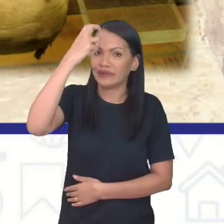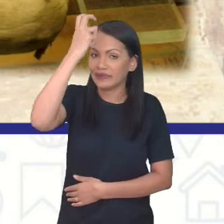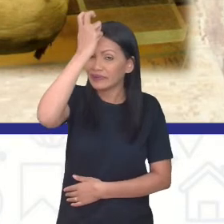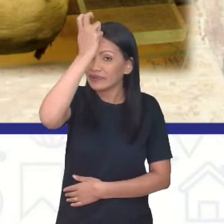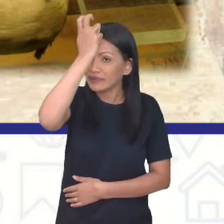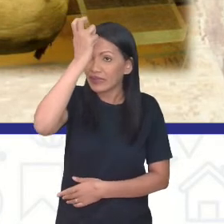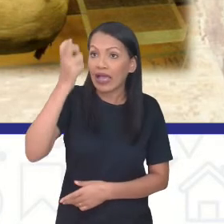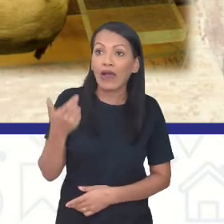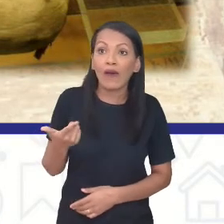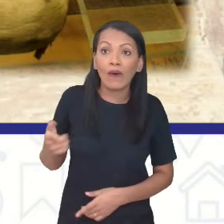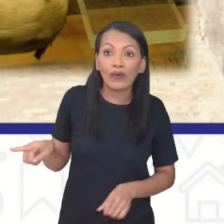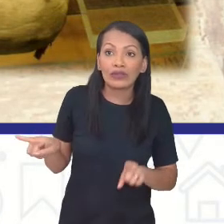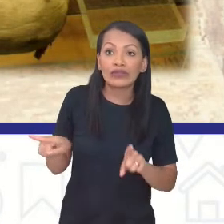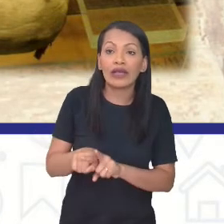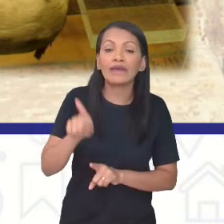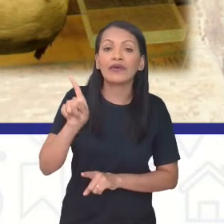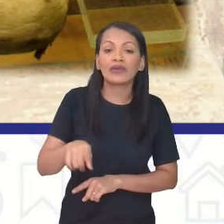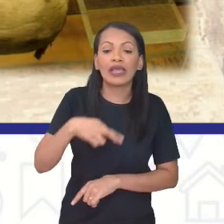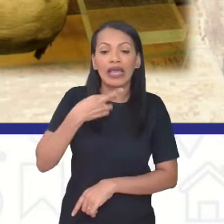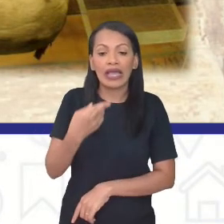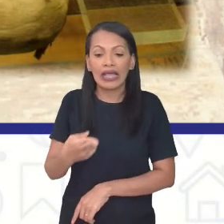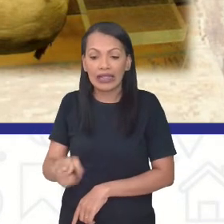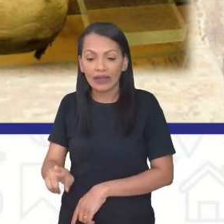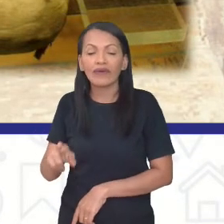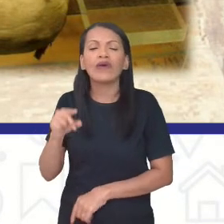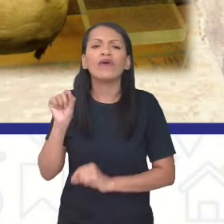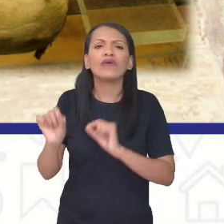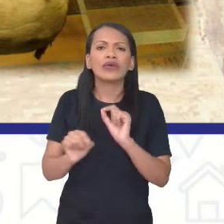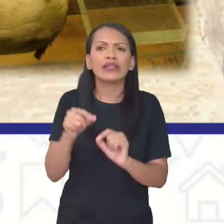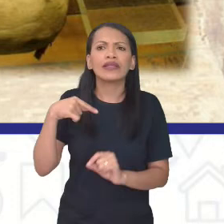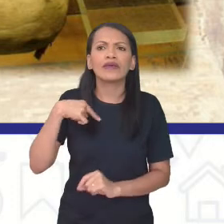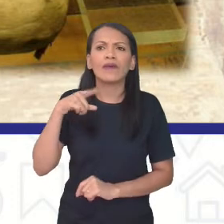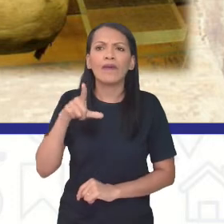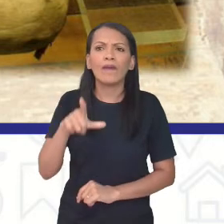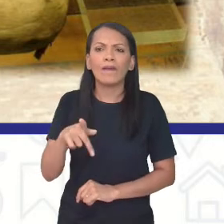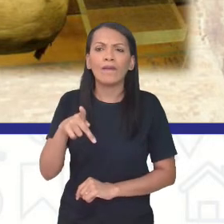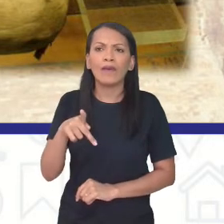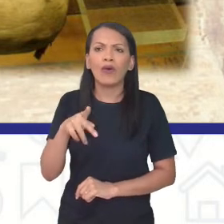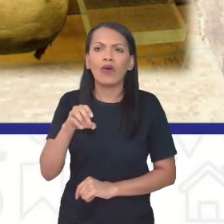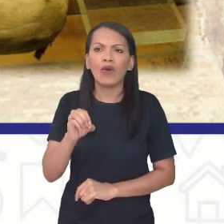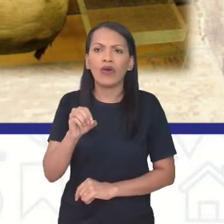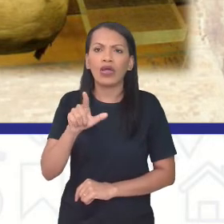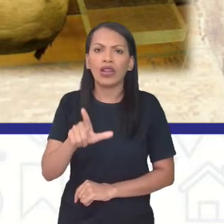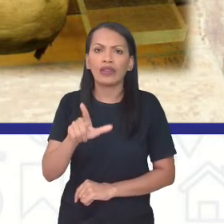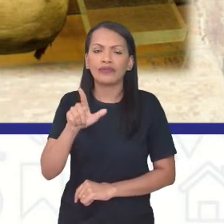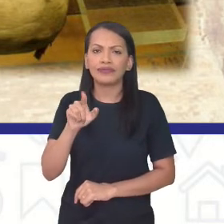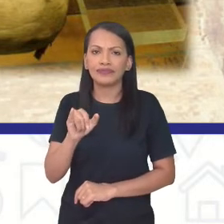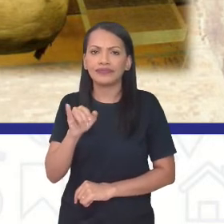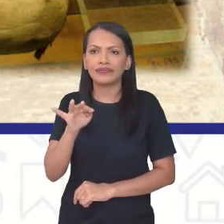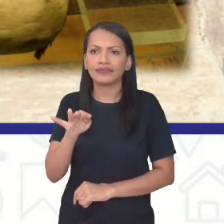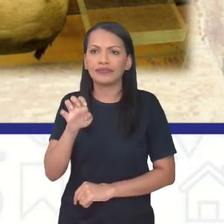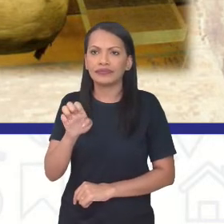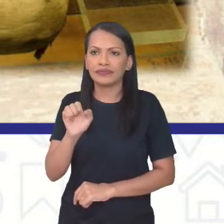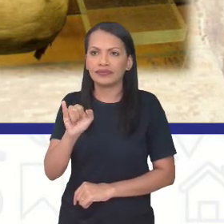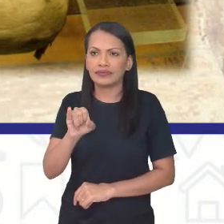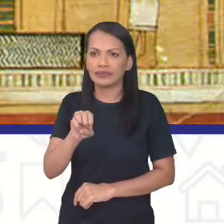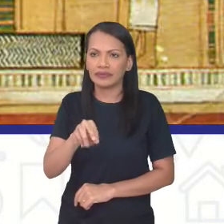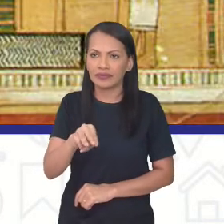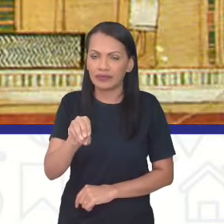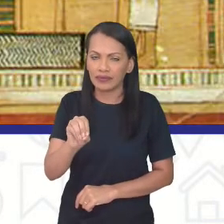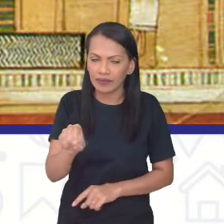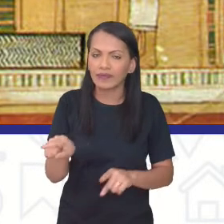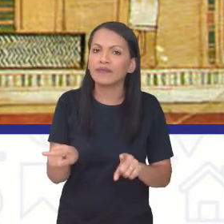outra questão, né? A religião egípcia é marcada pelo politeísmo e pelo antroposomorfismo. Vou explicar o que é